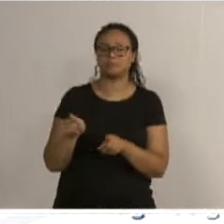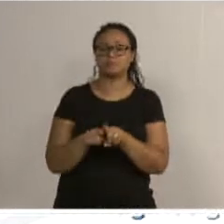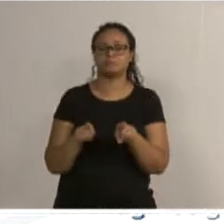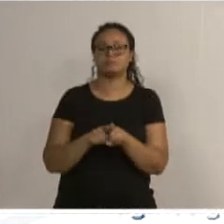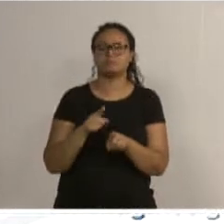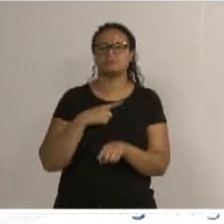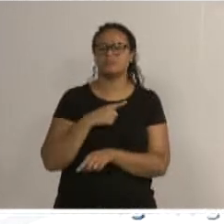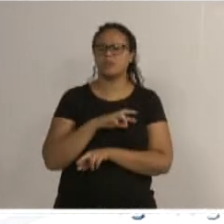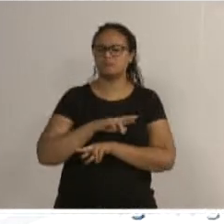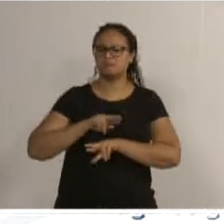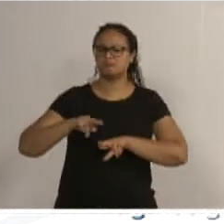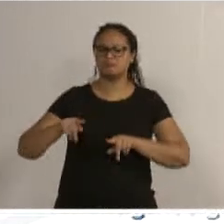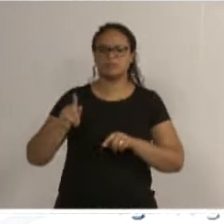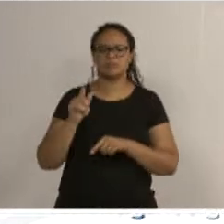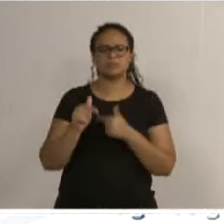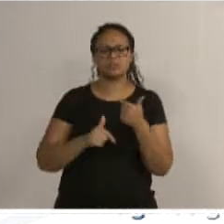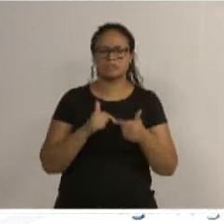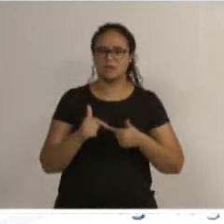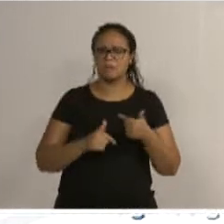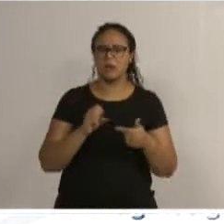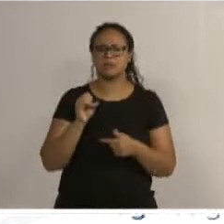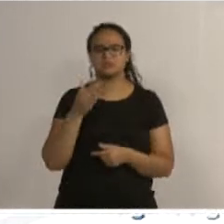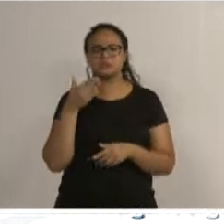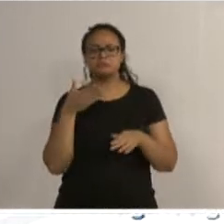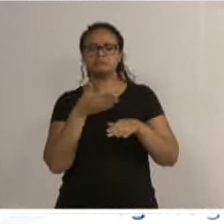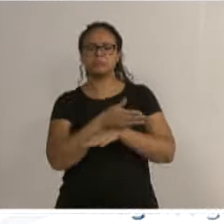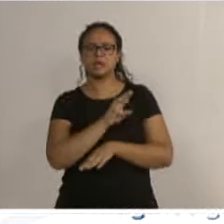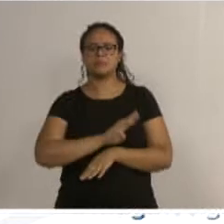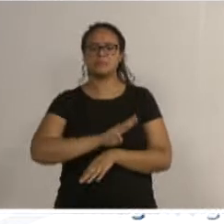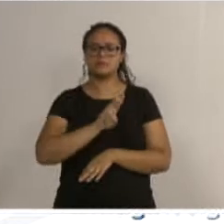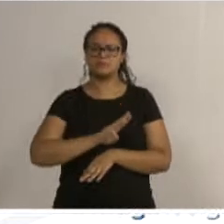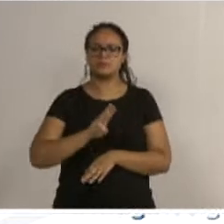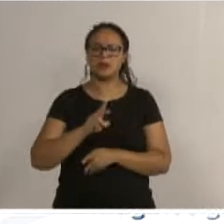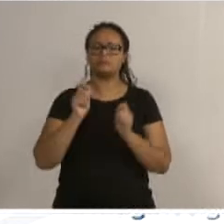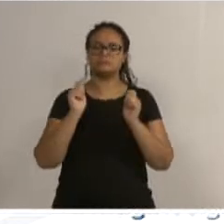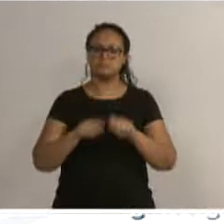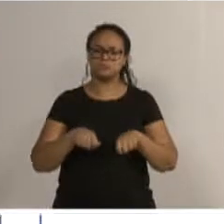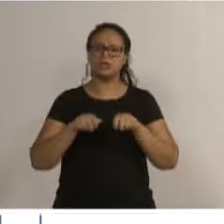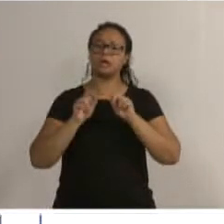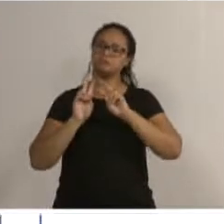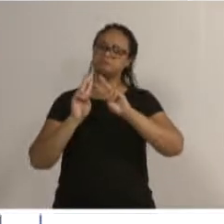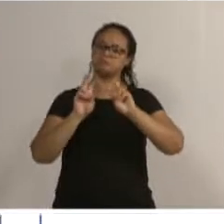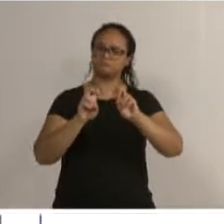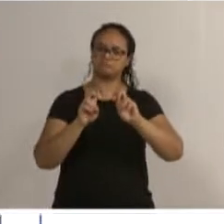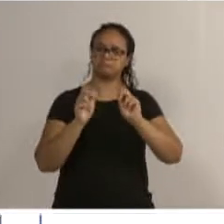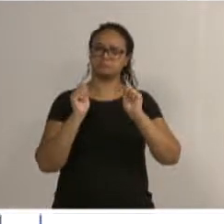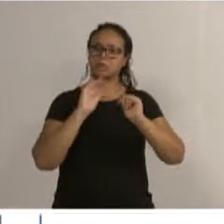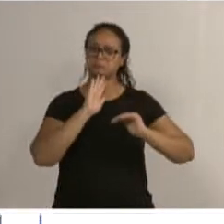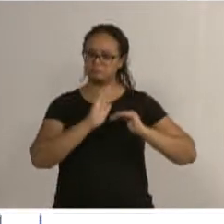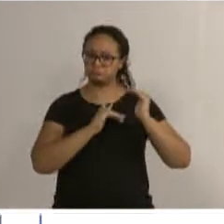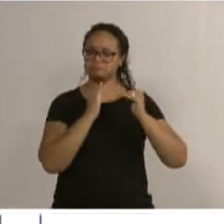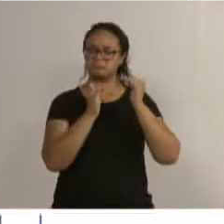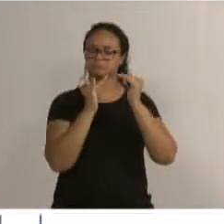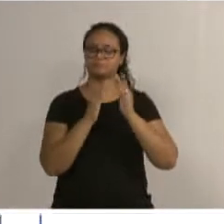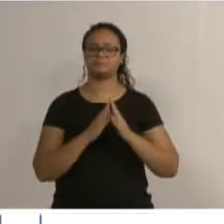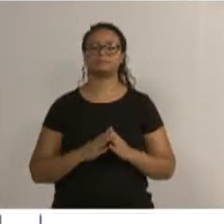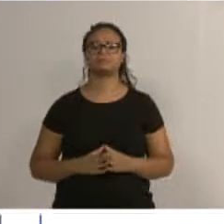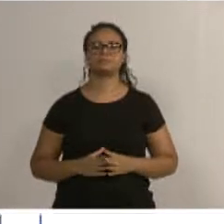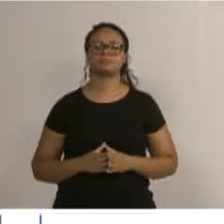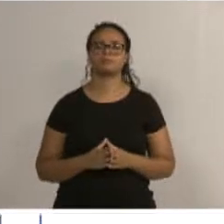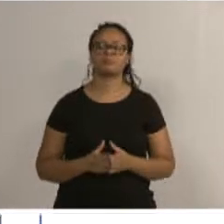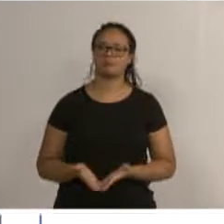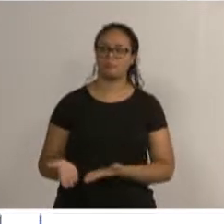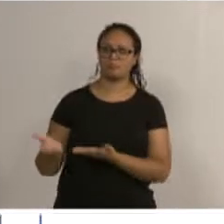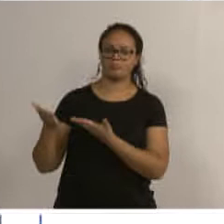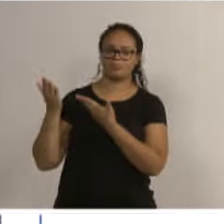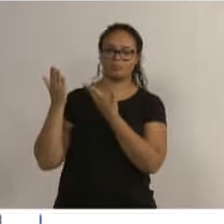no nosso site, vocês vão ver que isso já tem uma evolução. Esse é o organograma